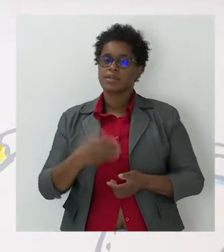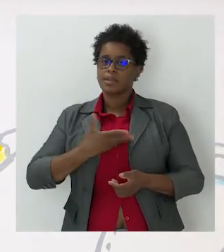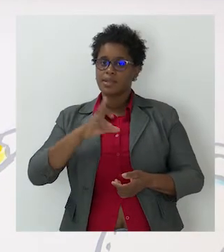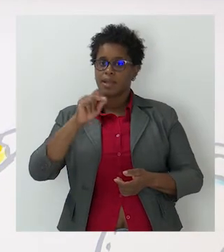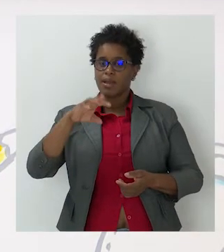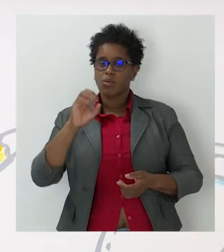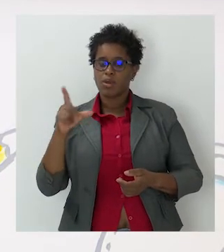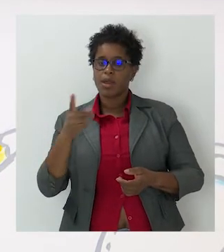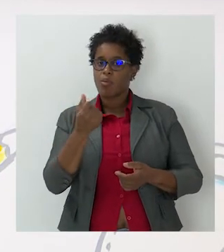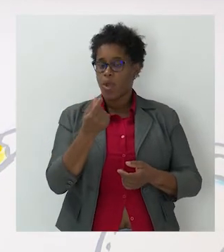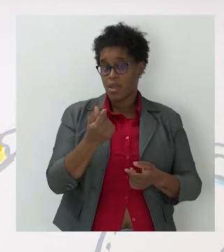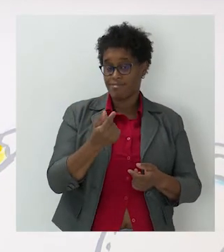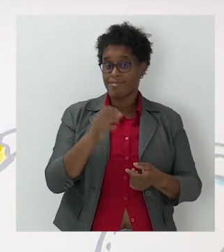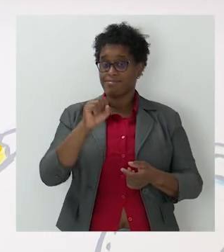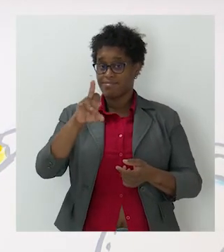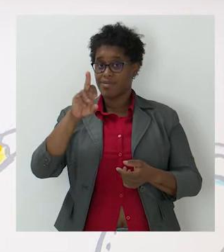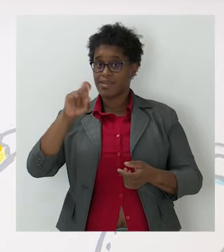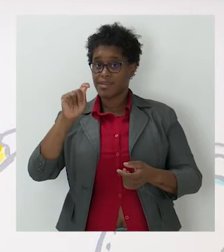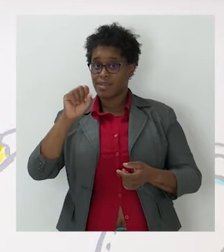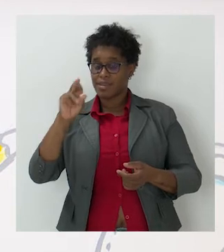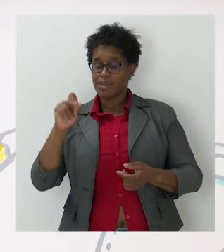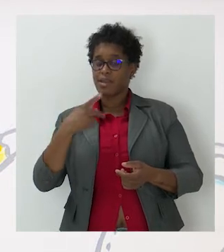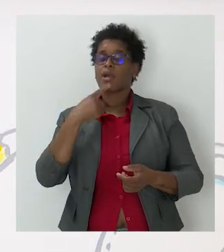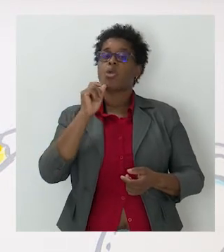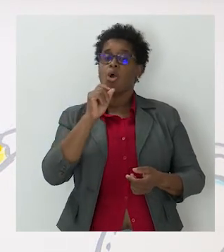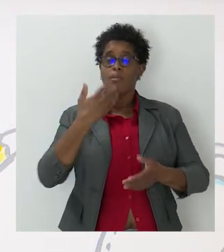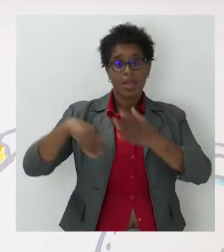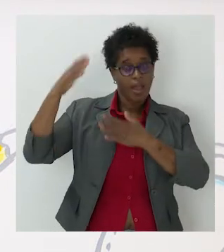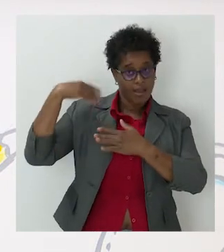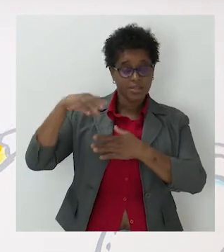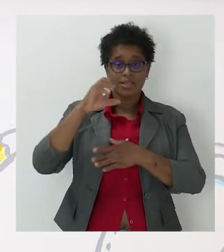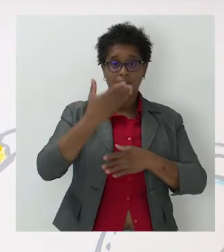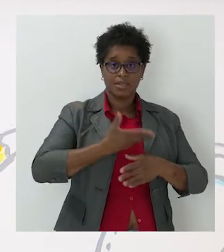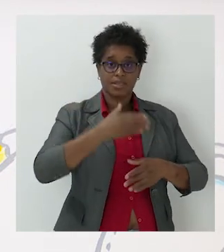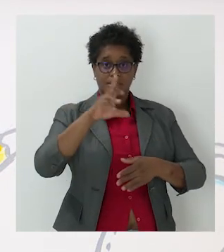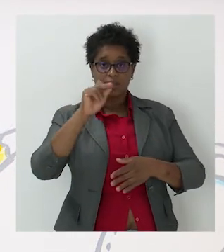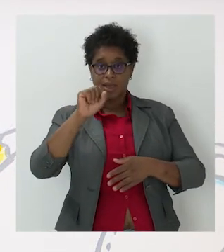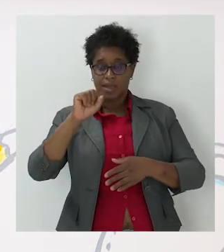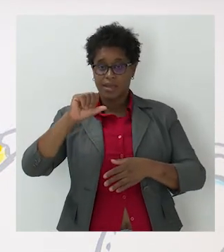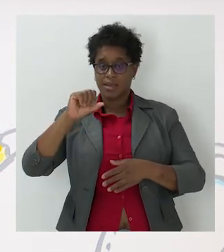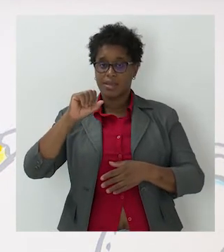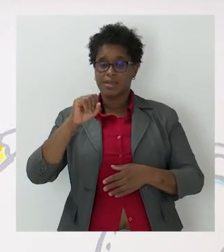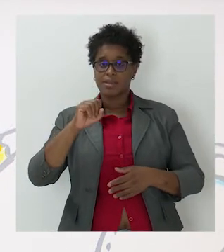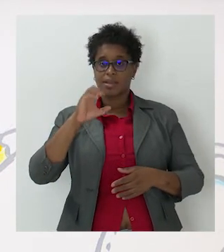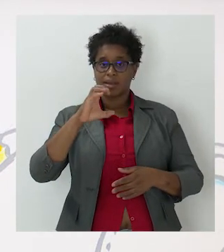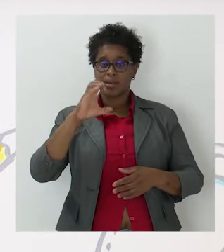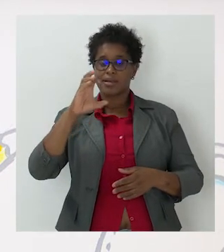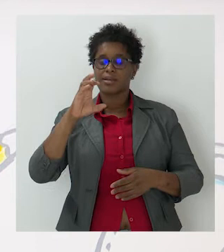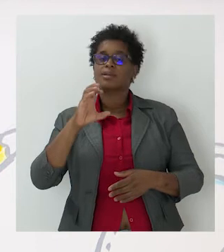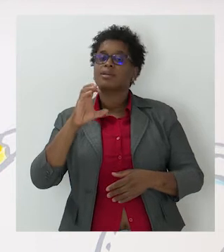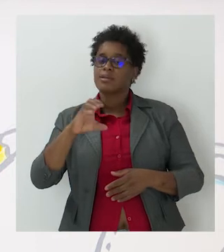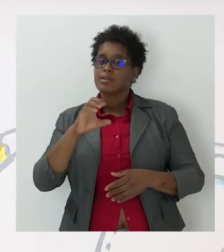Moeda grega era chamada de dracma. Faziam a cunhagem da